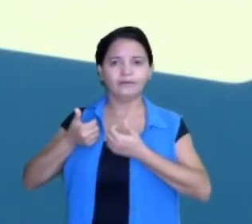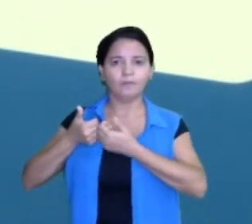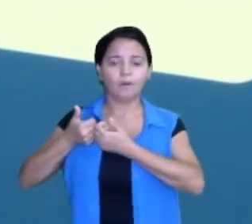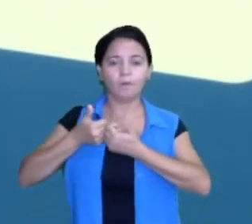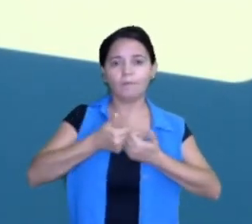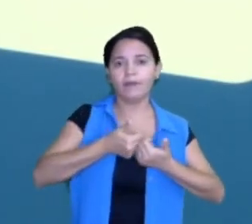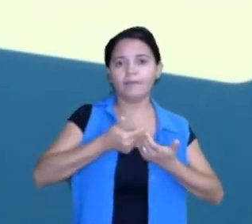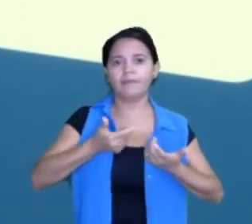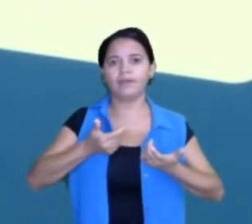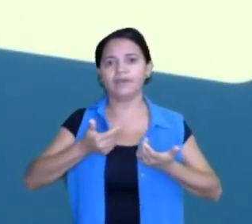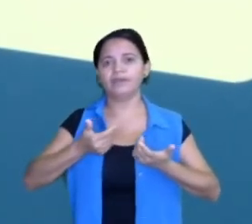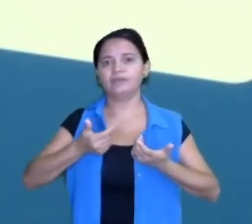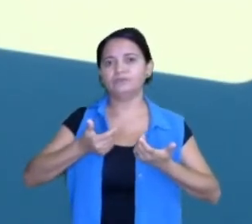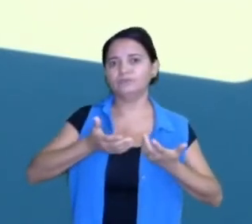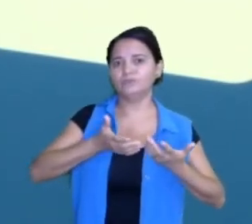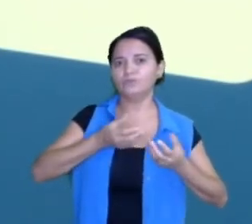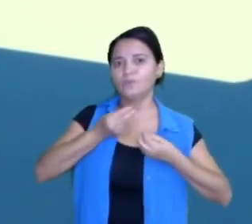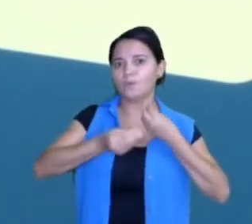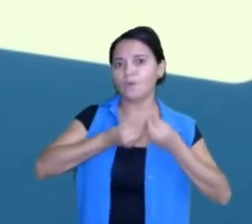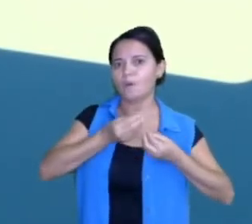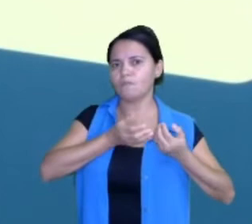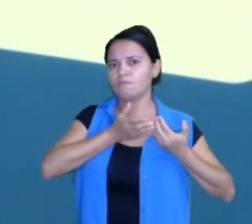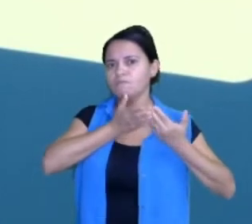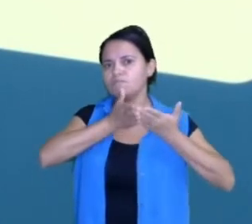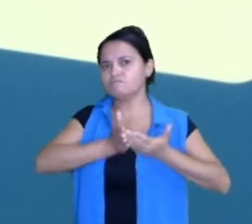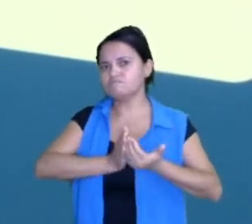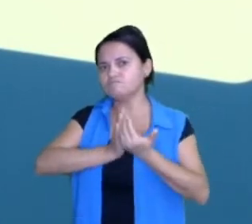né, que era por embarcações, traziam